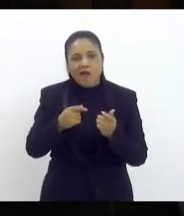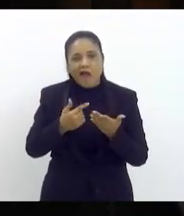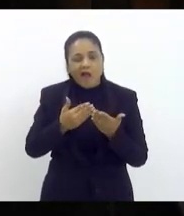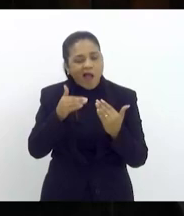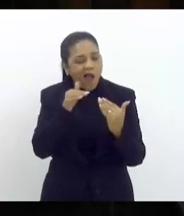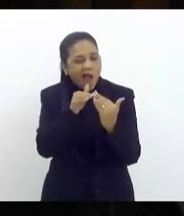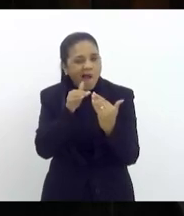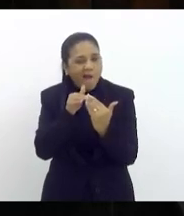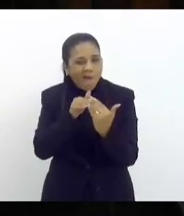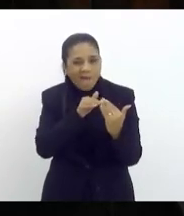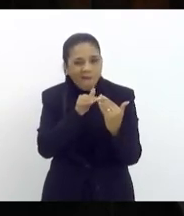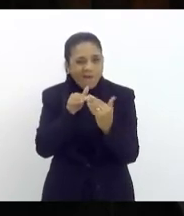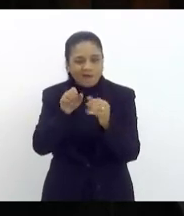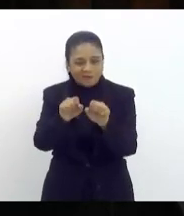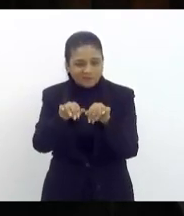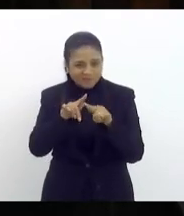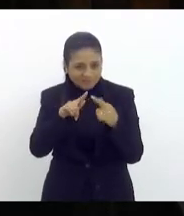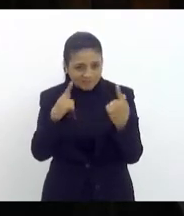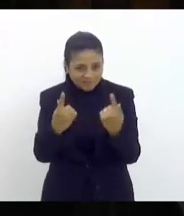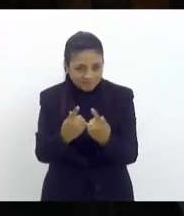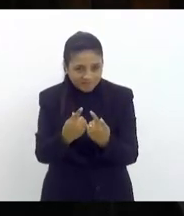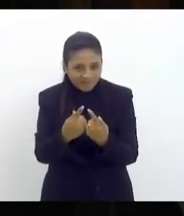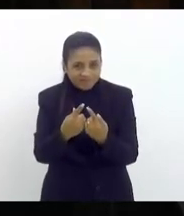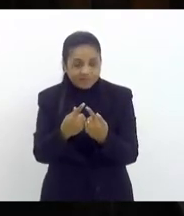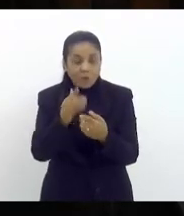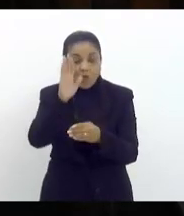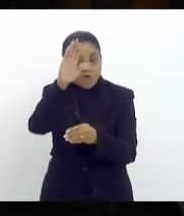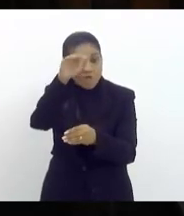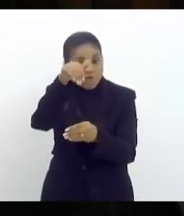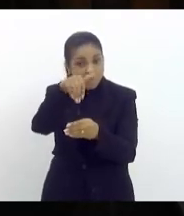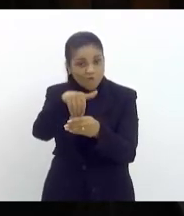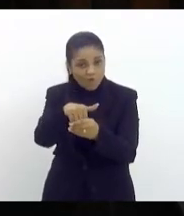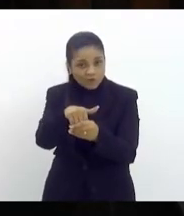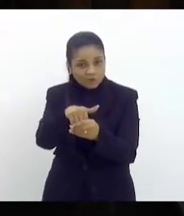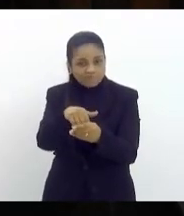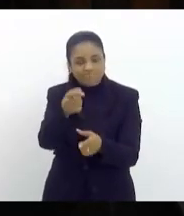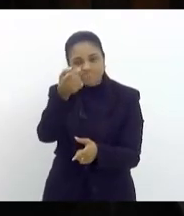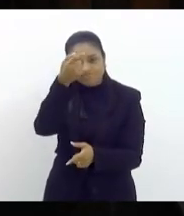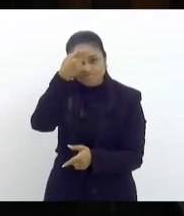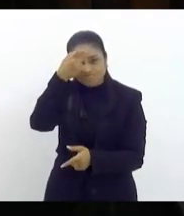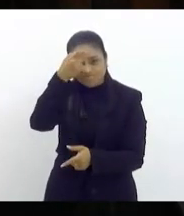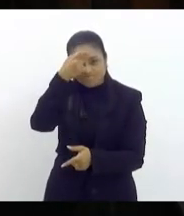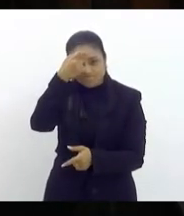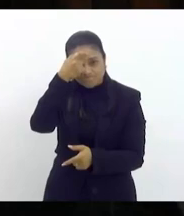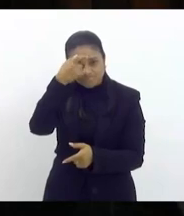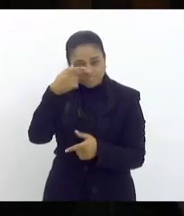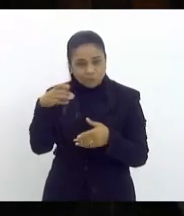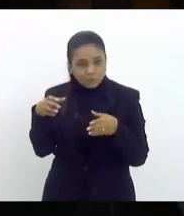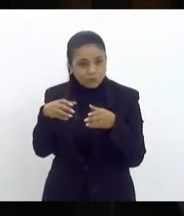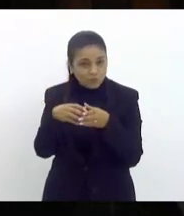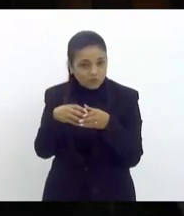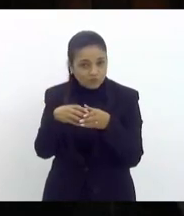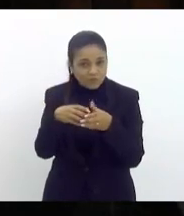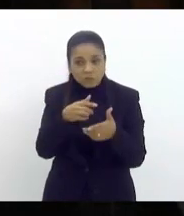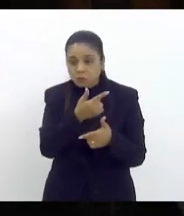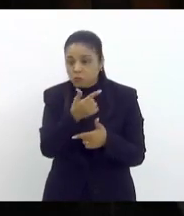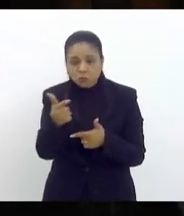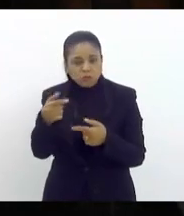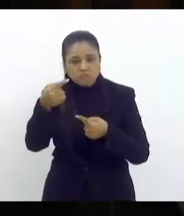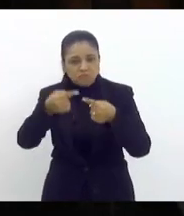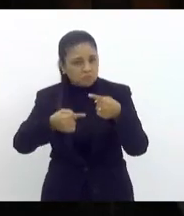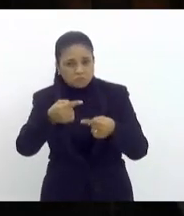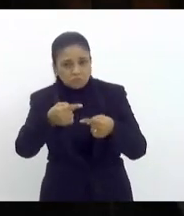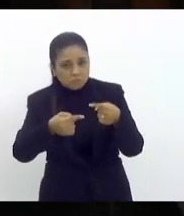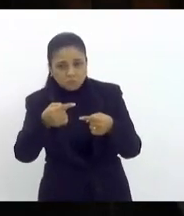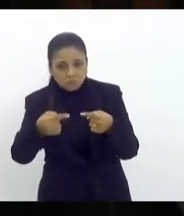para que a gente fizesse até uma votação mais consensual não tivemos espaço de discussão para isso